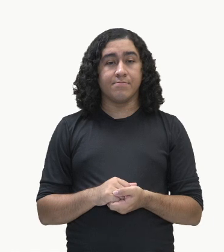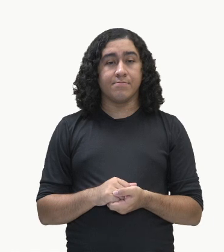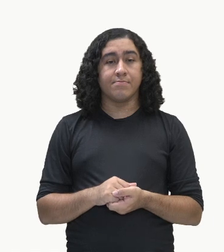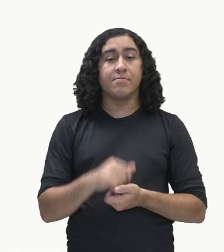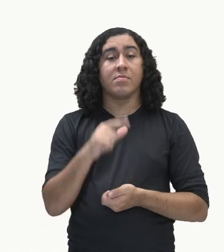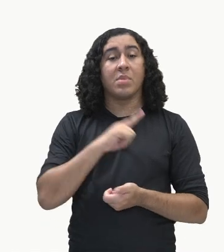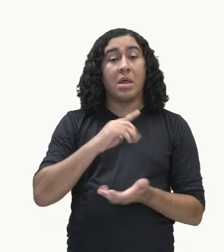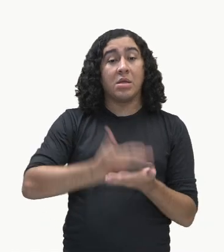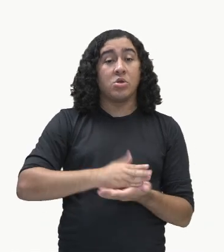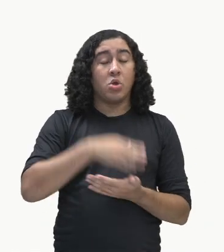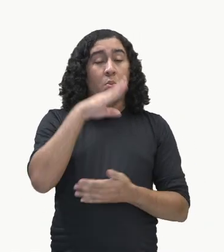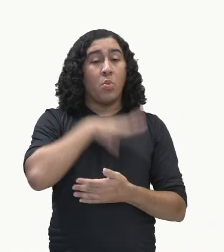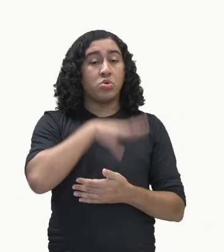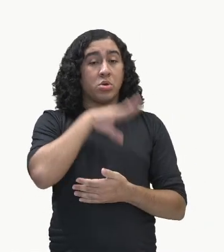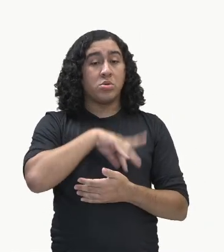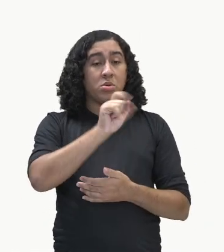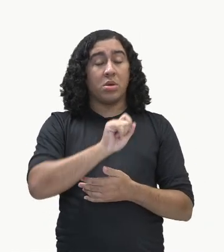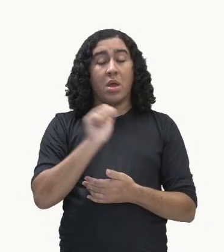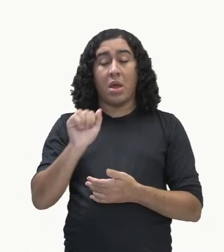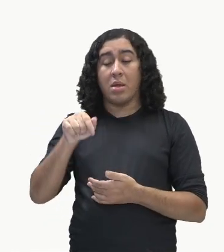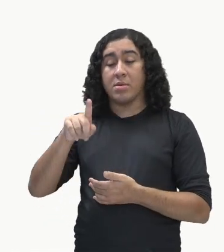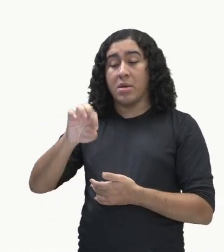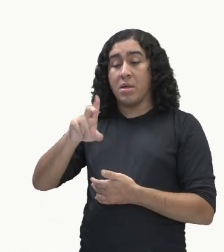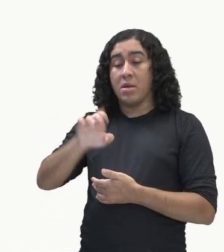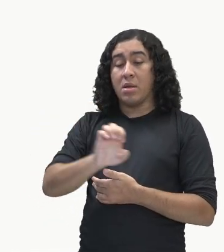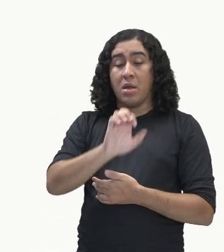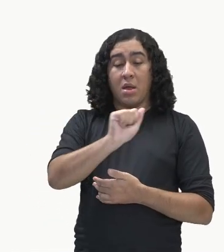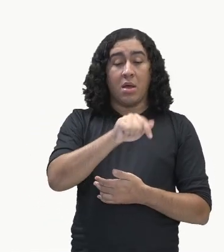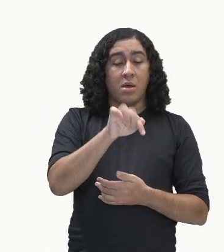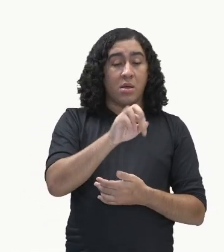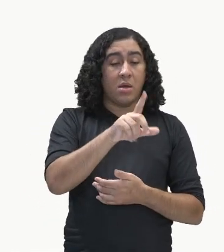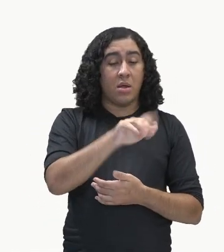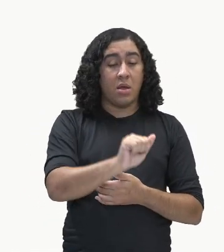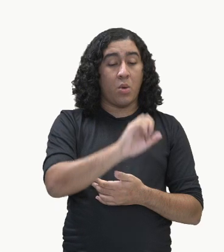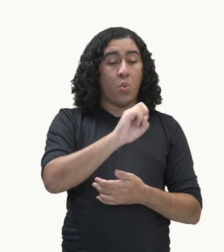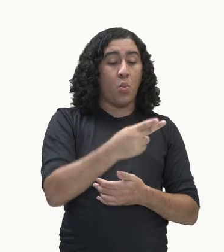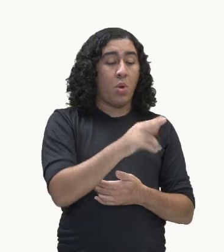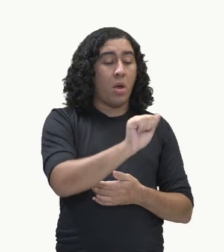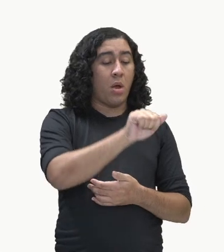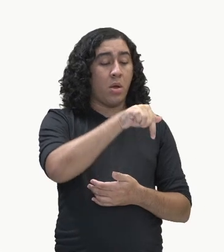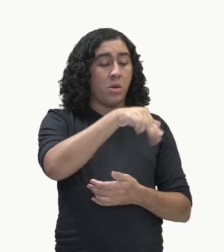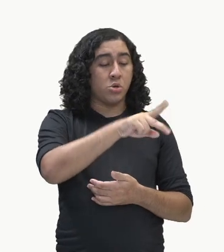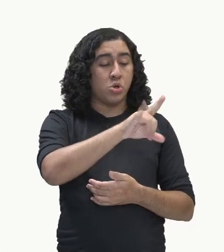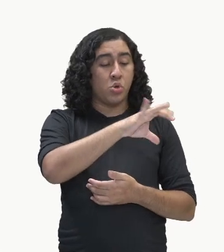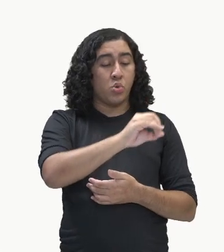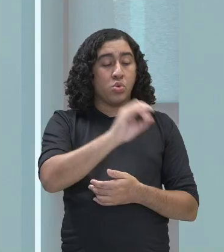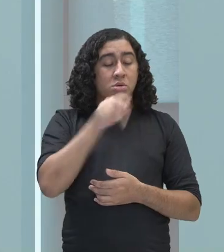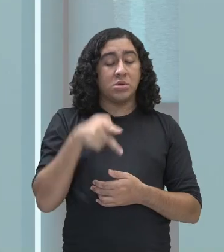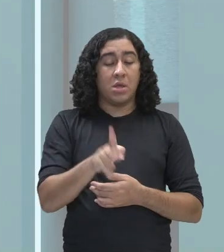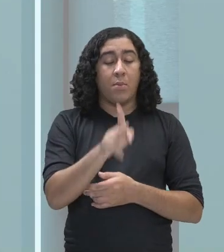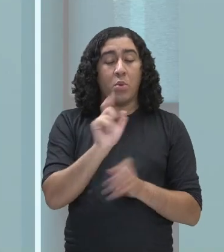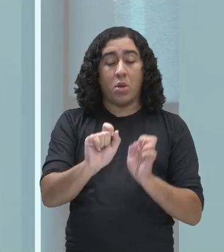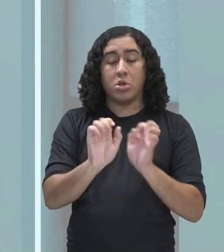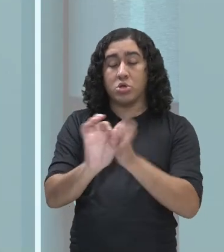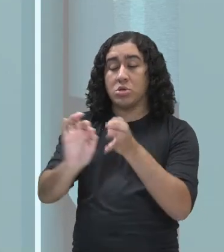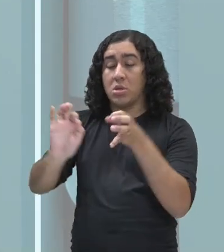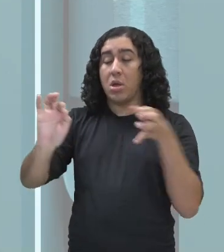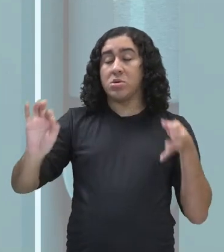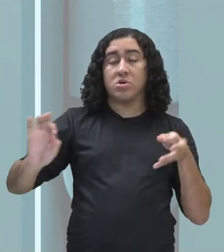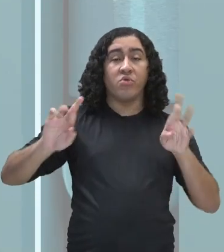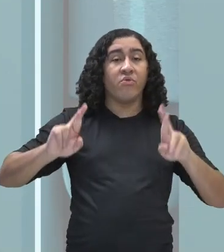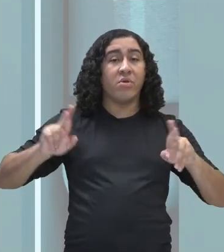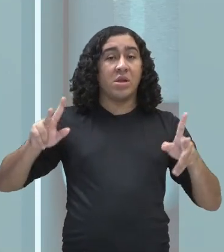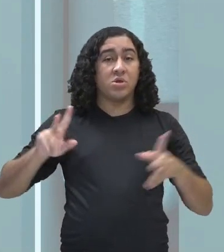língua portuguesa, aquele, né? Aquela, né? Aquilo, sempre algo muito distante, tá? É diferente do this